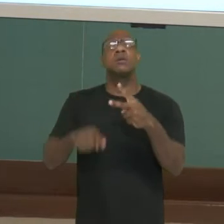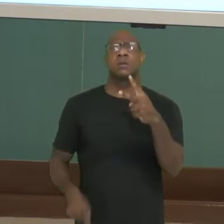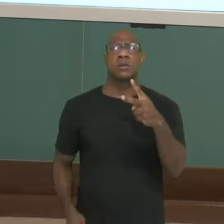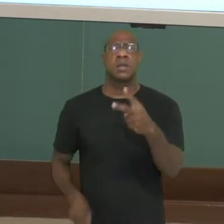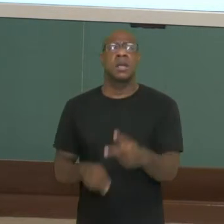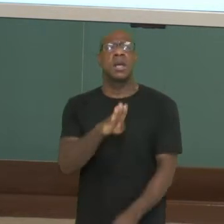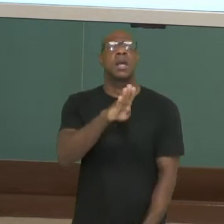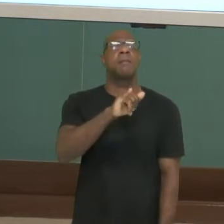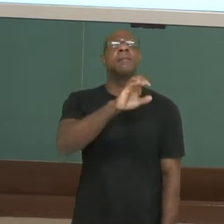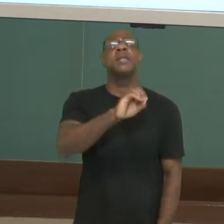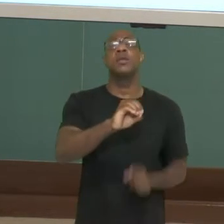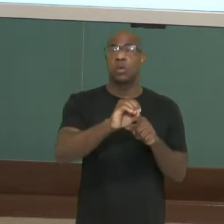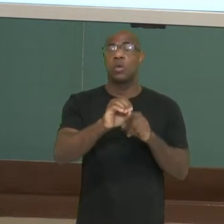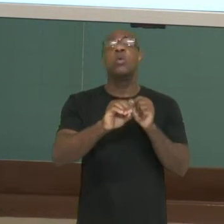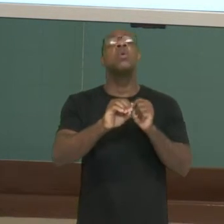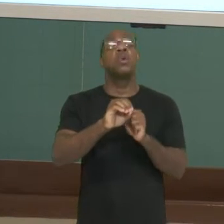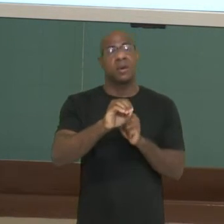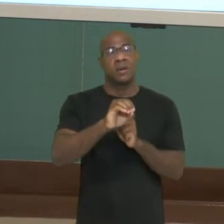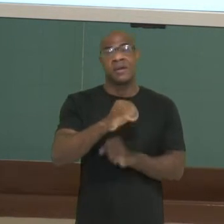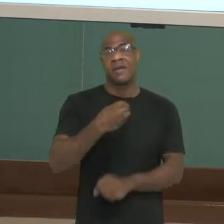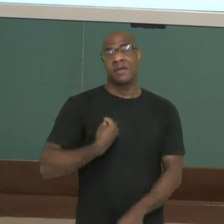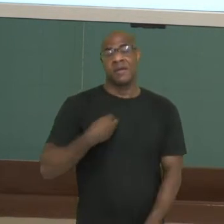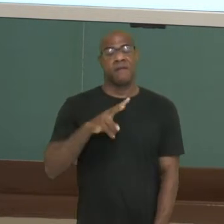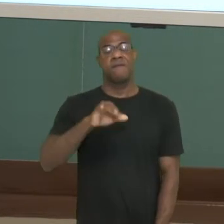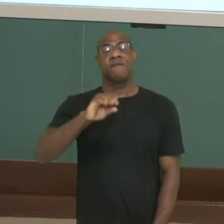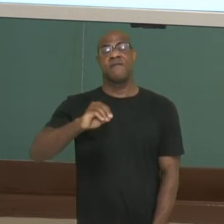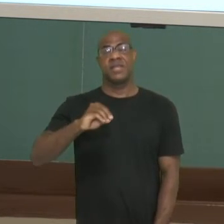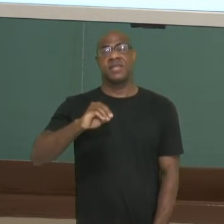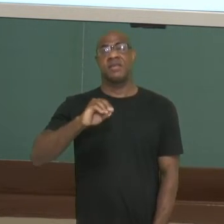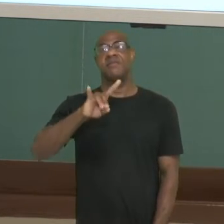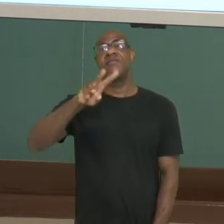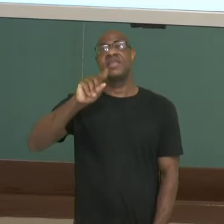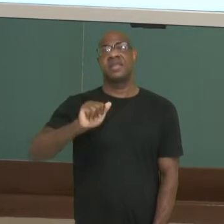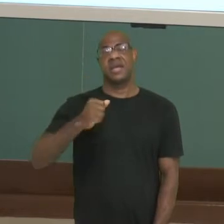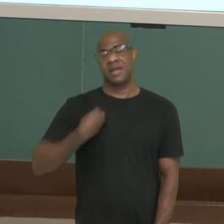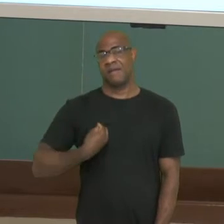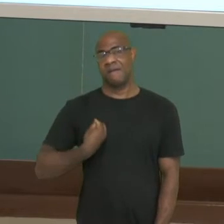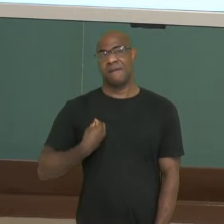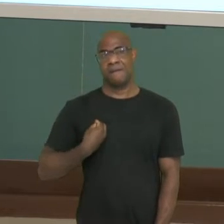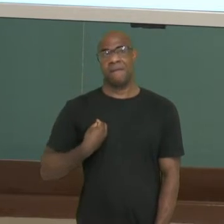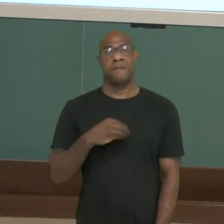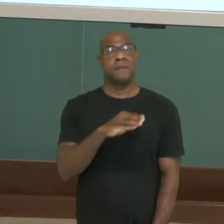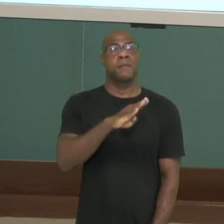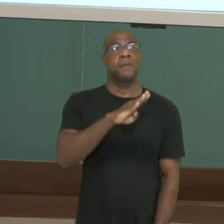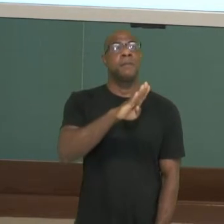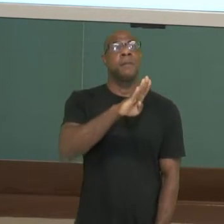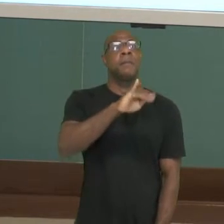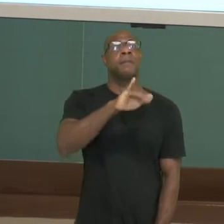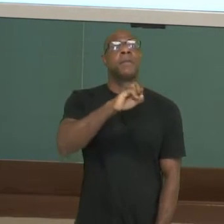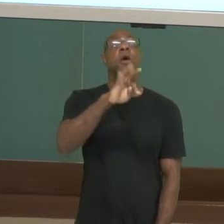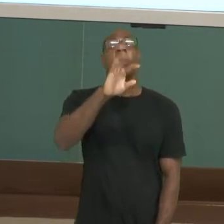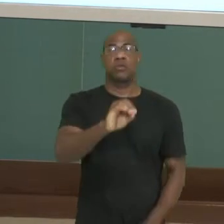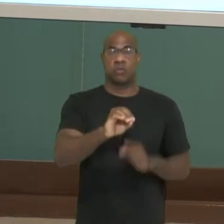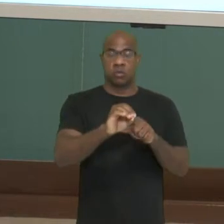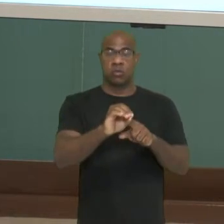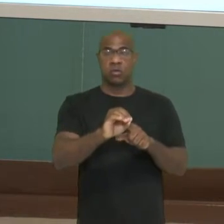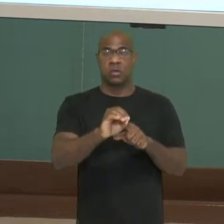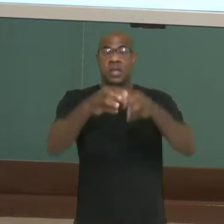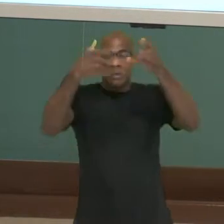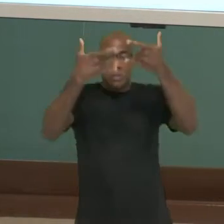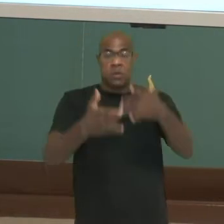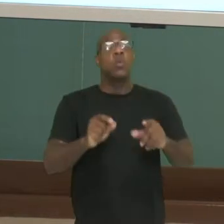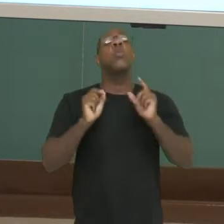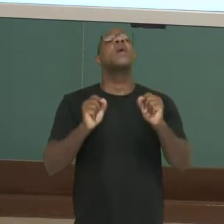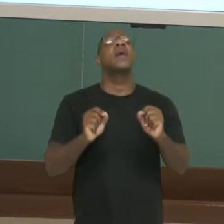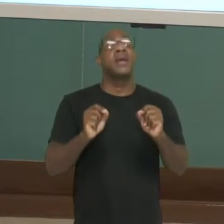Bio significa vida. Então, toda vez que nós falamos de fatores bióticos, nós estamos